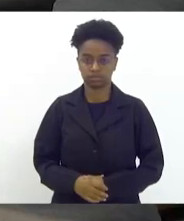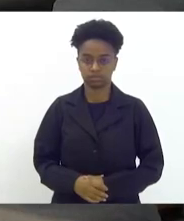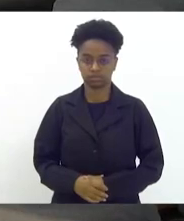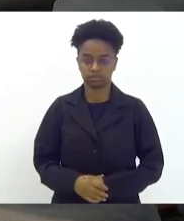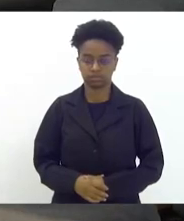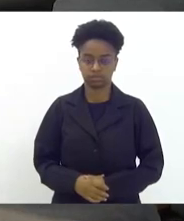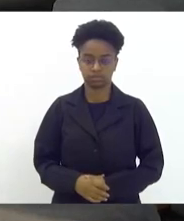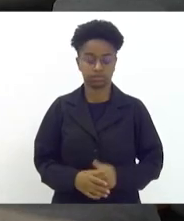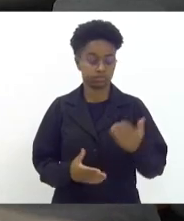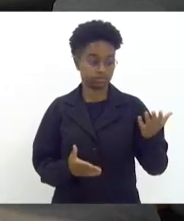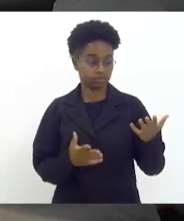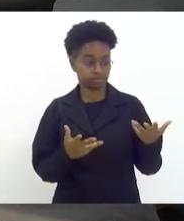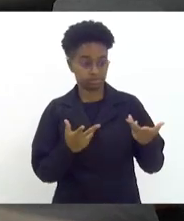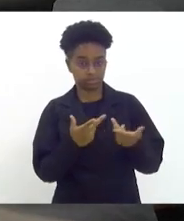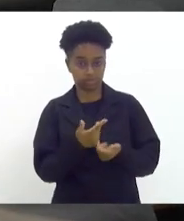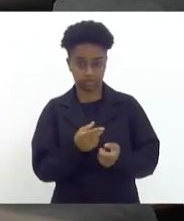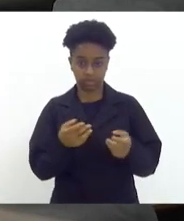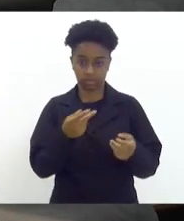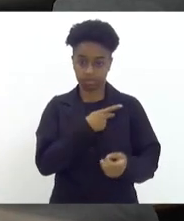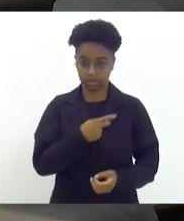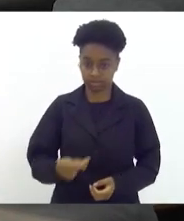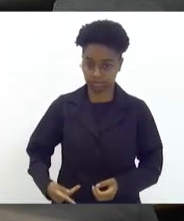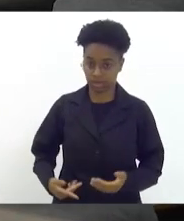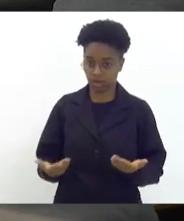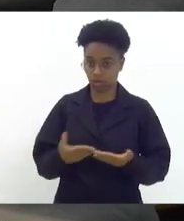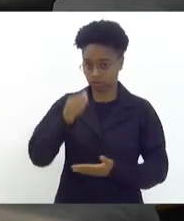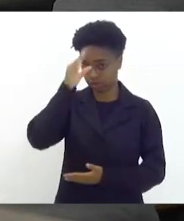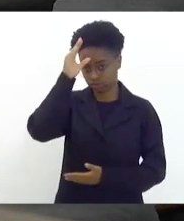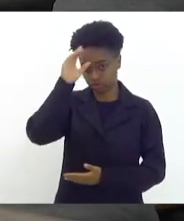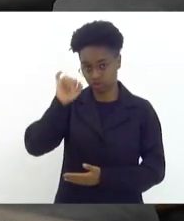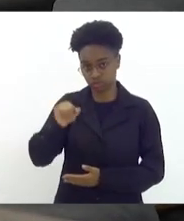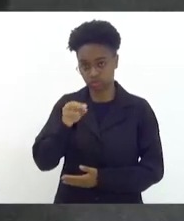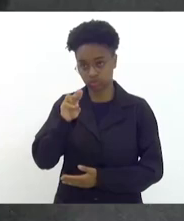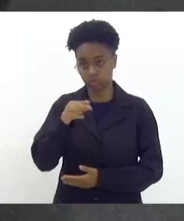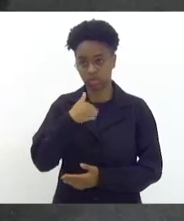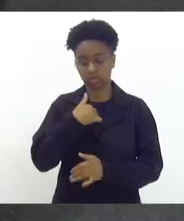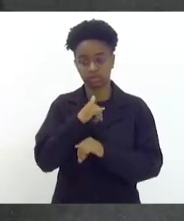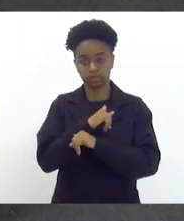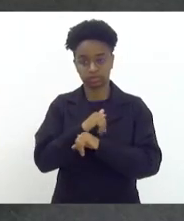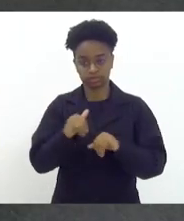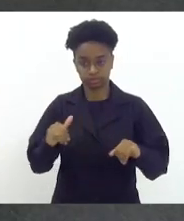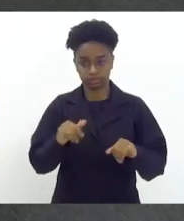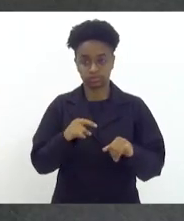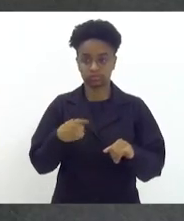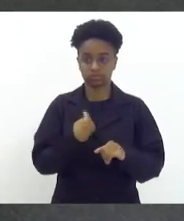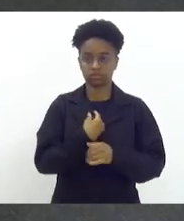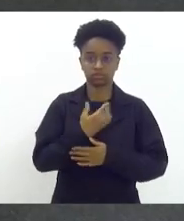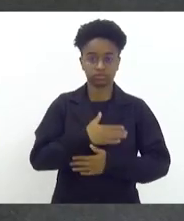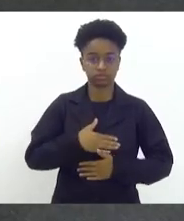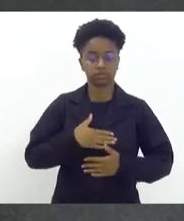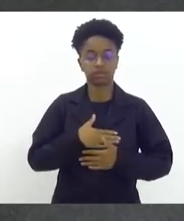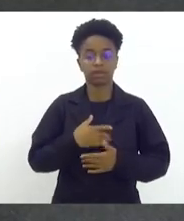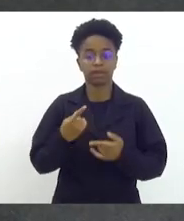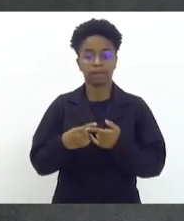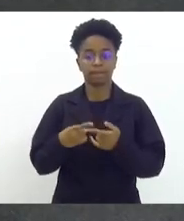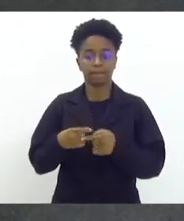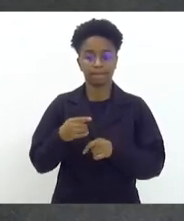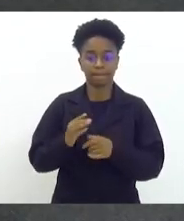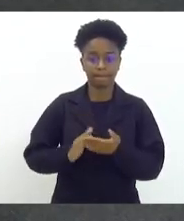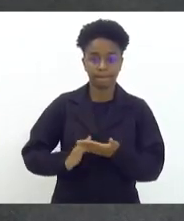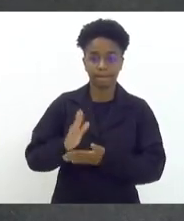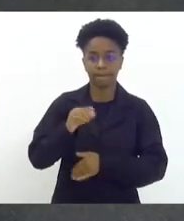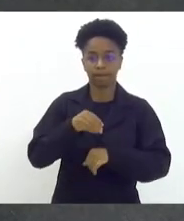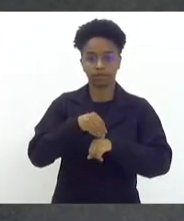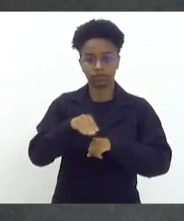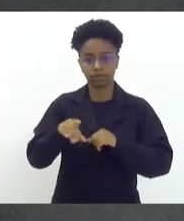silentíssima presidente em exercício a Ju dizer da nossa satisfação em estar aprovando essa indicação